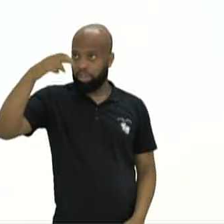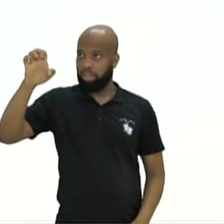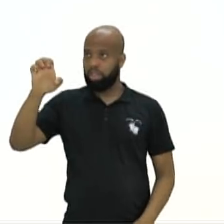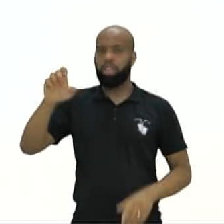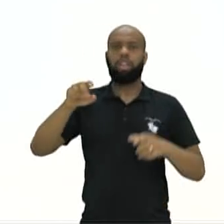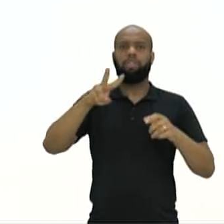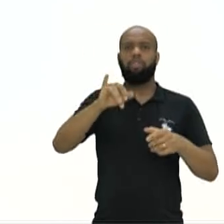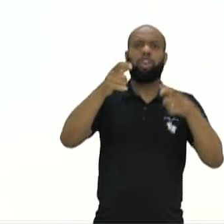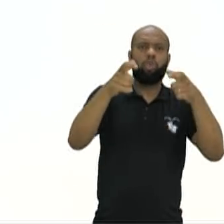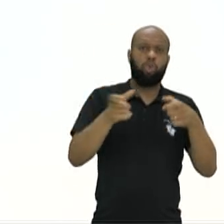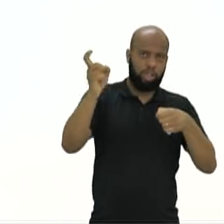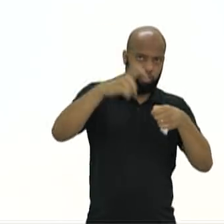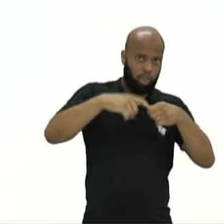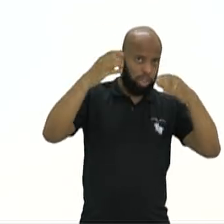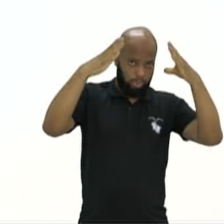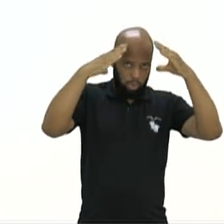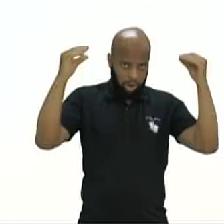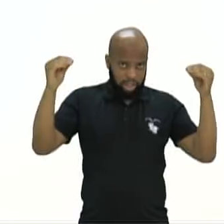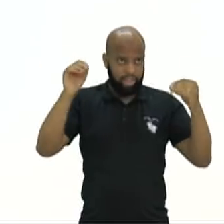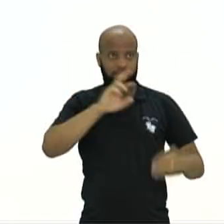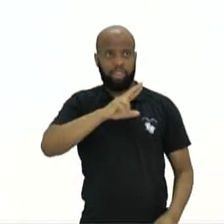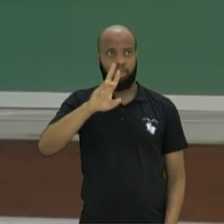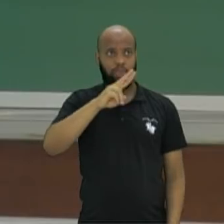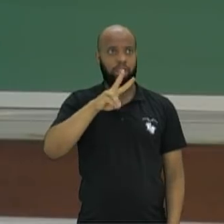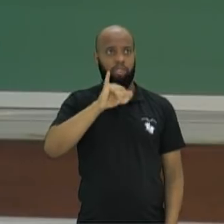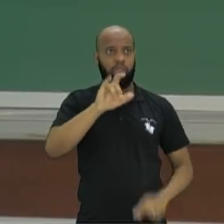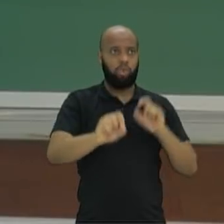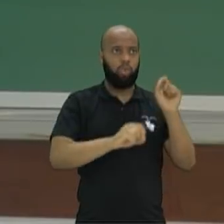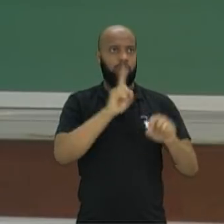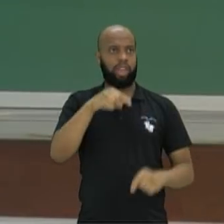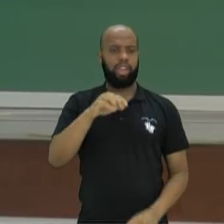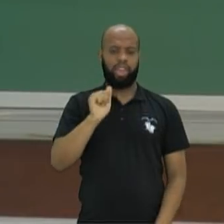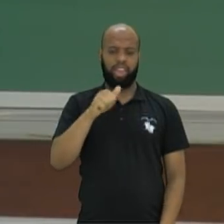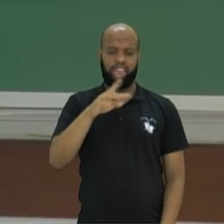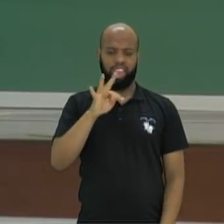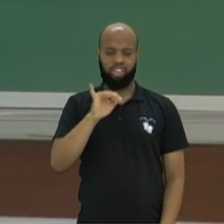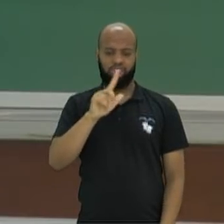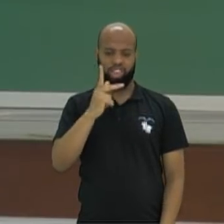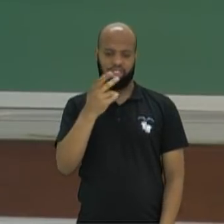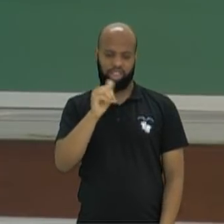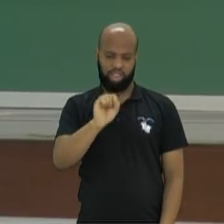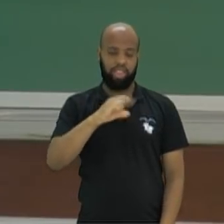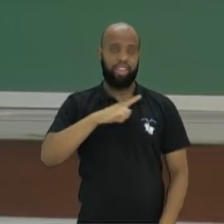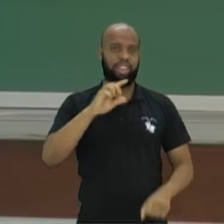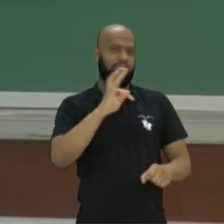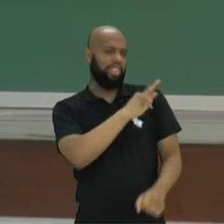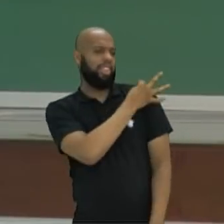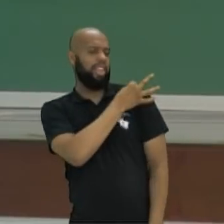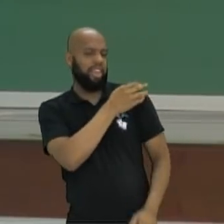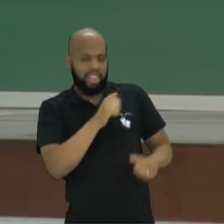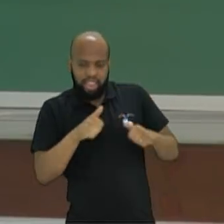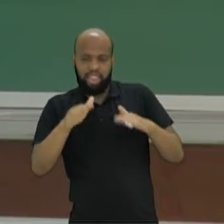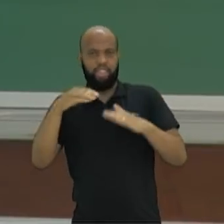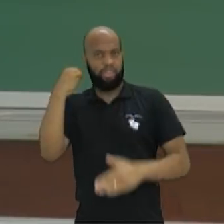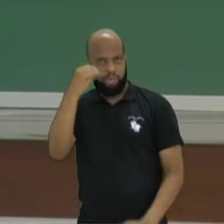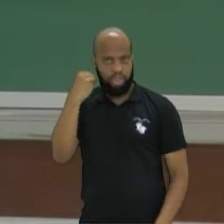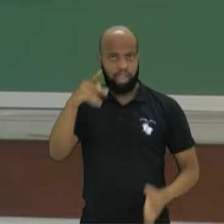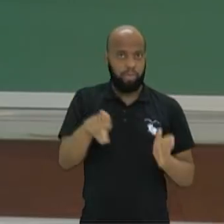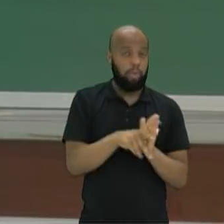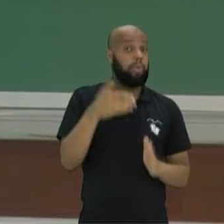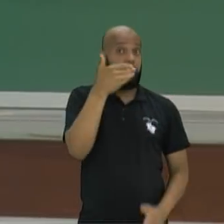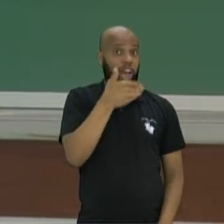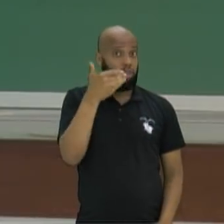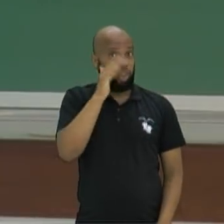Holanda? Não! Vão para as Antilhas e levam a técnica, levam a experiência de produção de